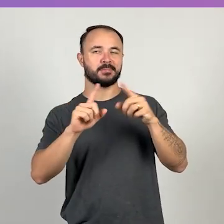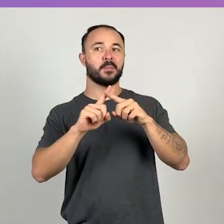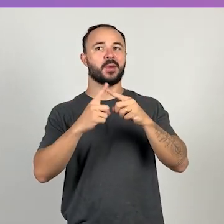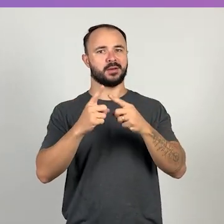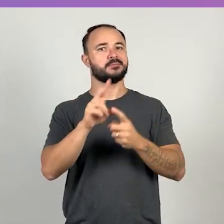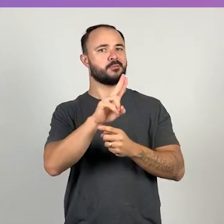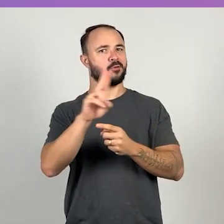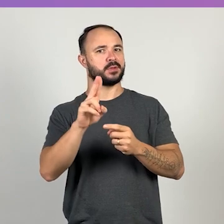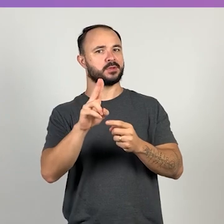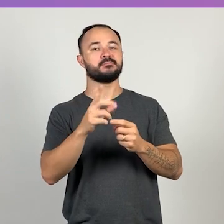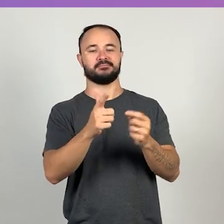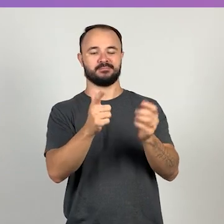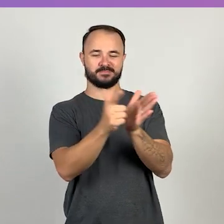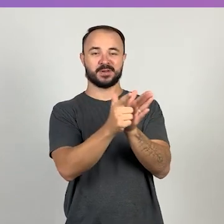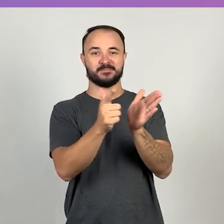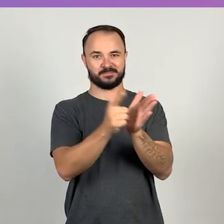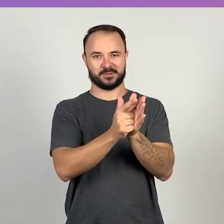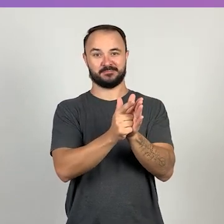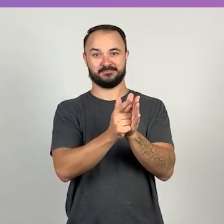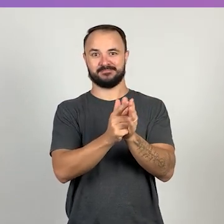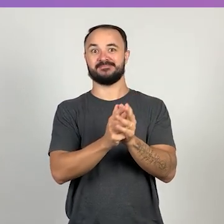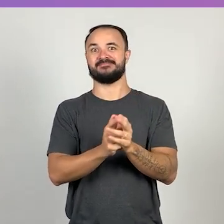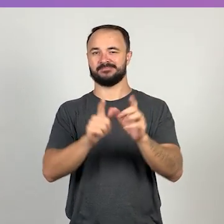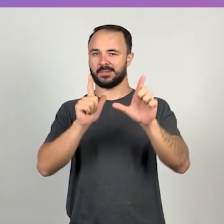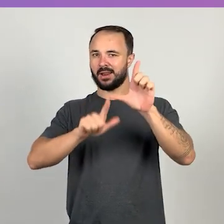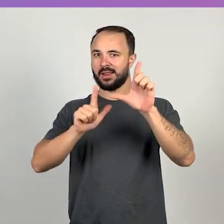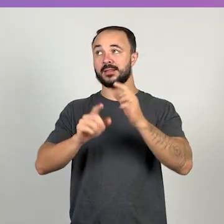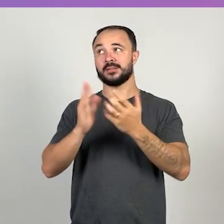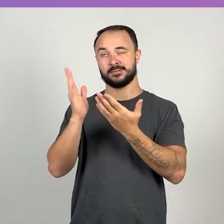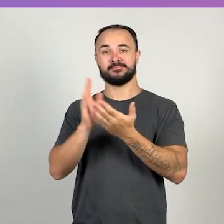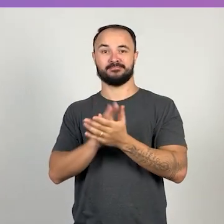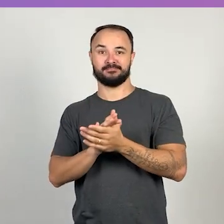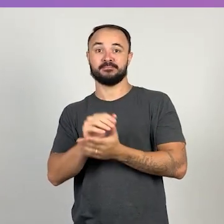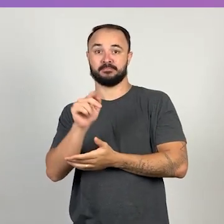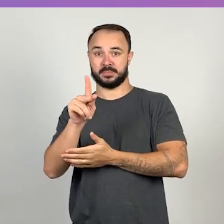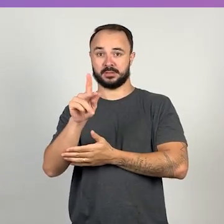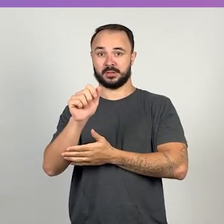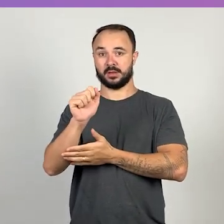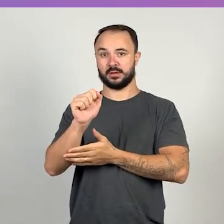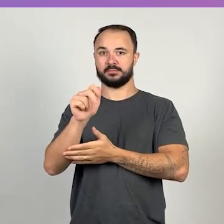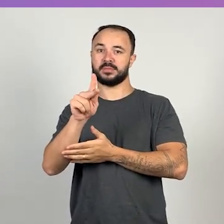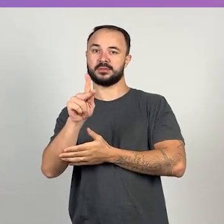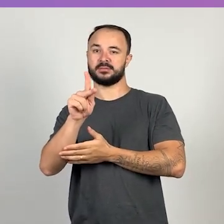e se escreve com essas letras,